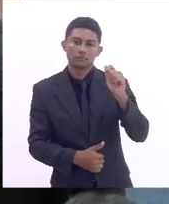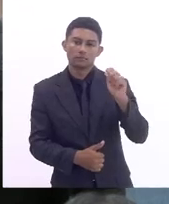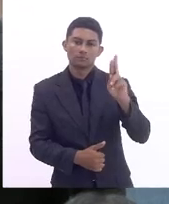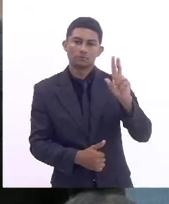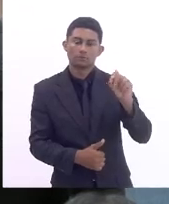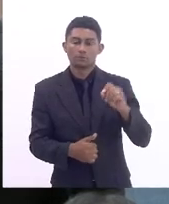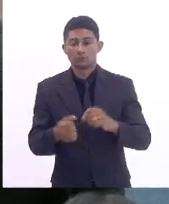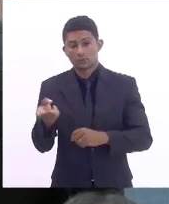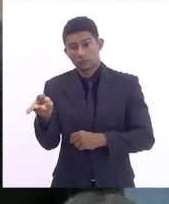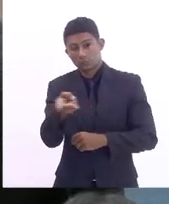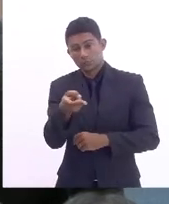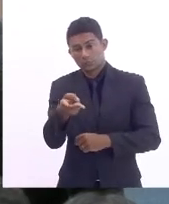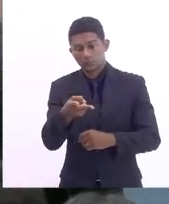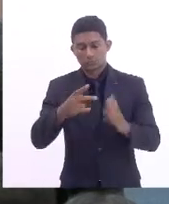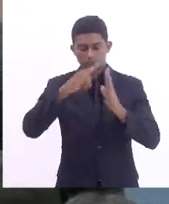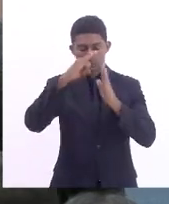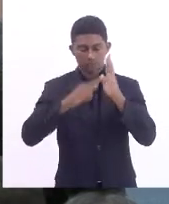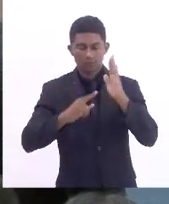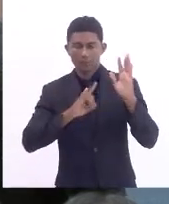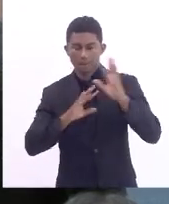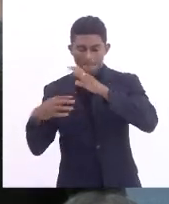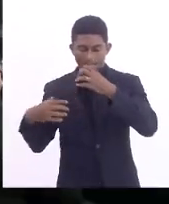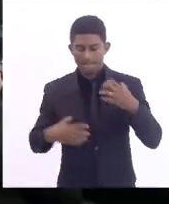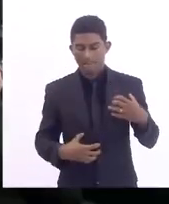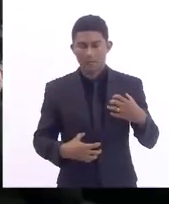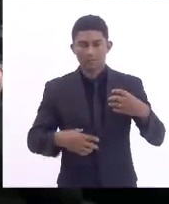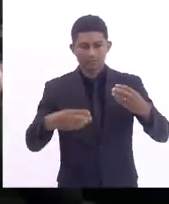para receber o termo de posse e